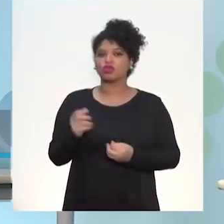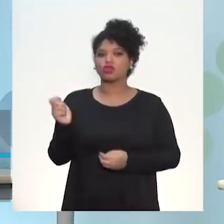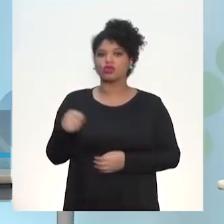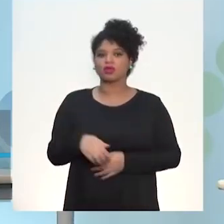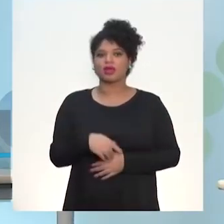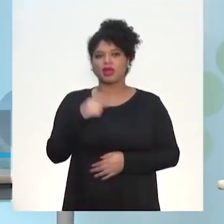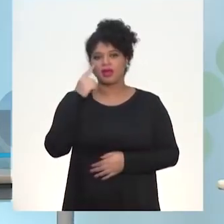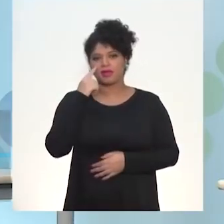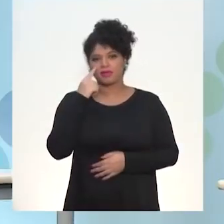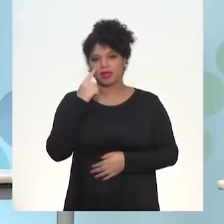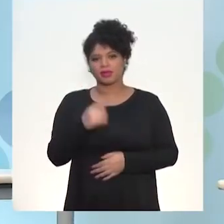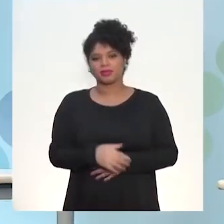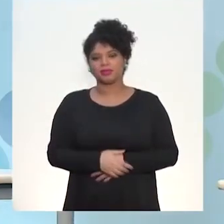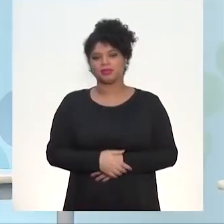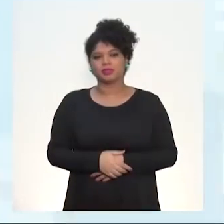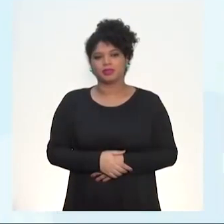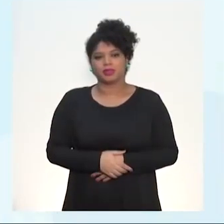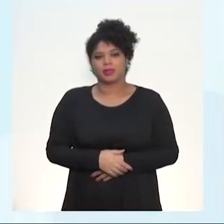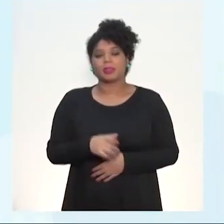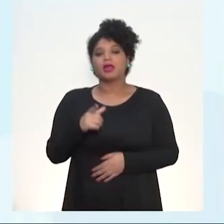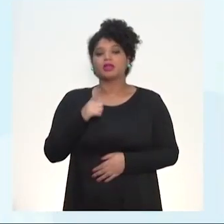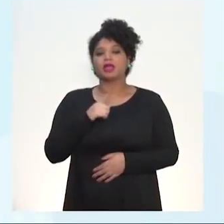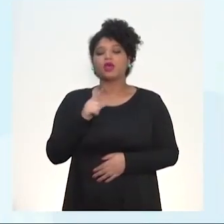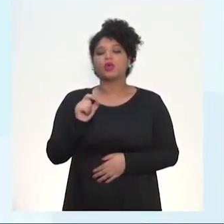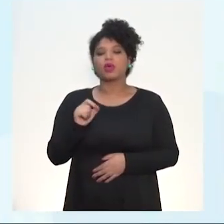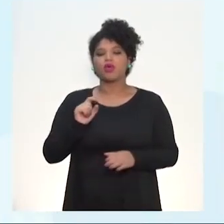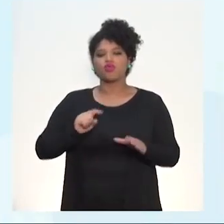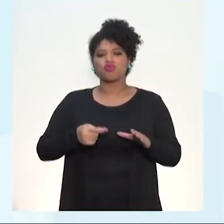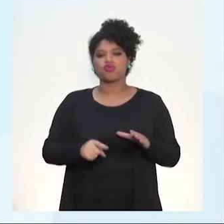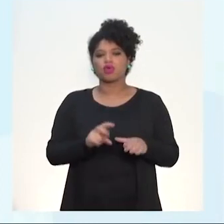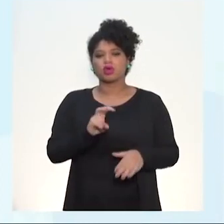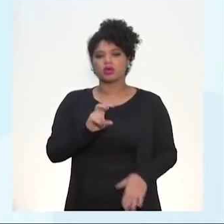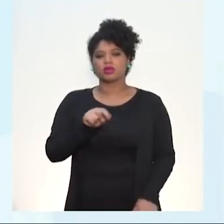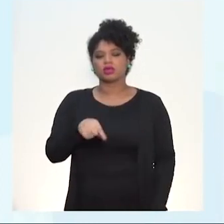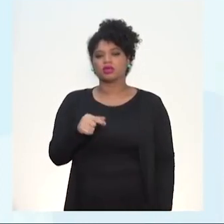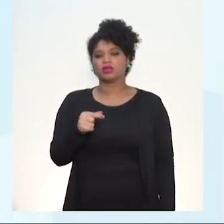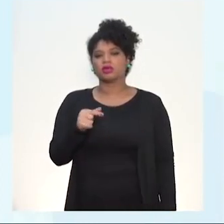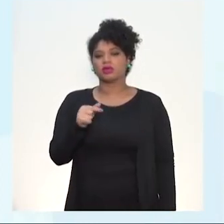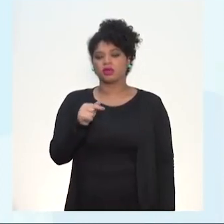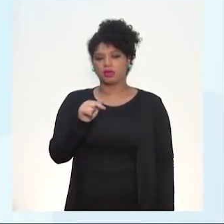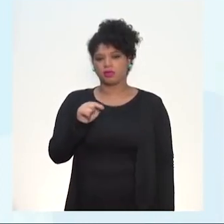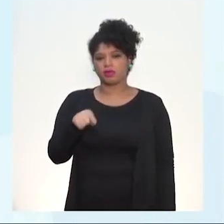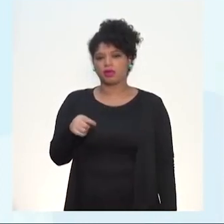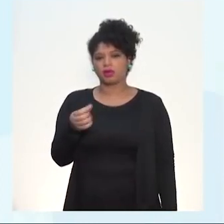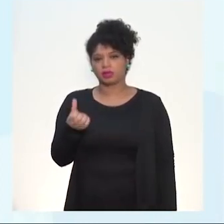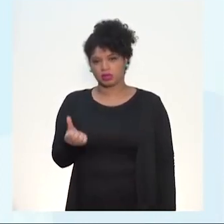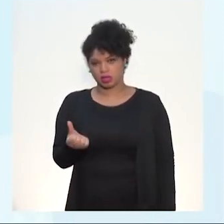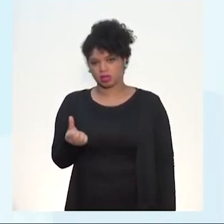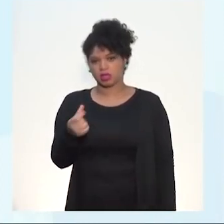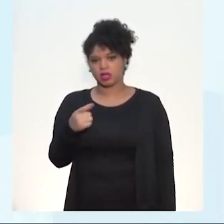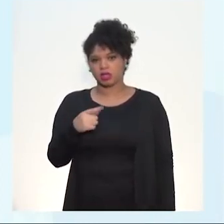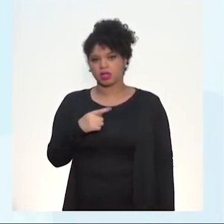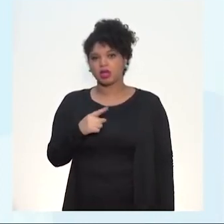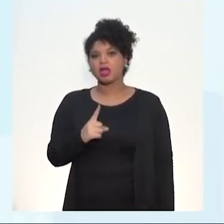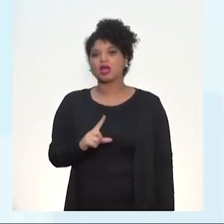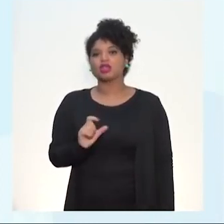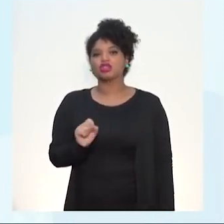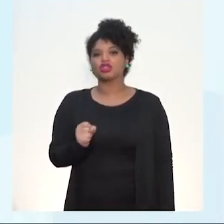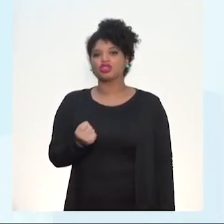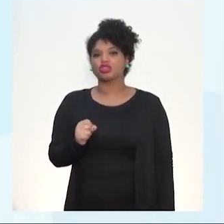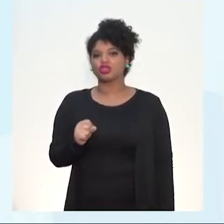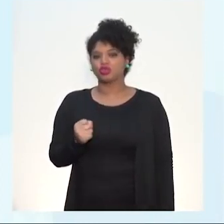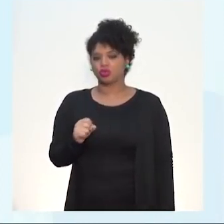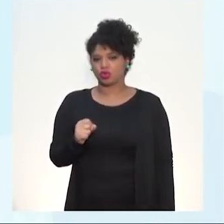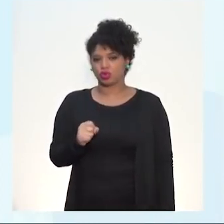lá para a piscina. Você tem a parte funda que tem 57,6 metros cúbicos. Você tem a parte rasa que tem o 18 metros cúbicos. Lembrando que